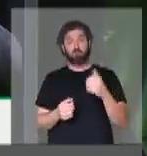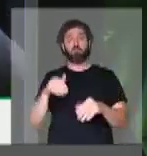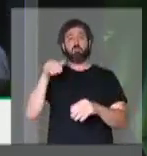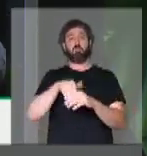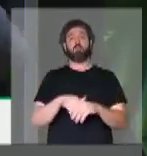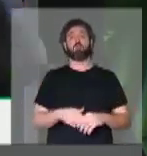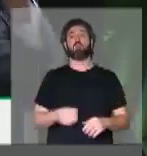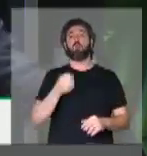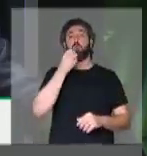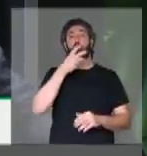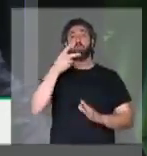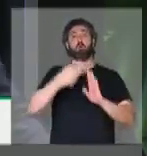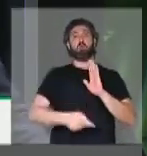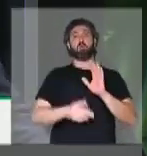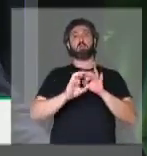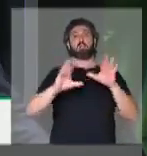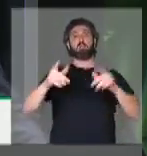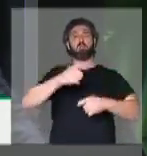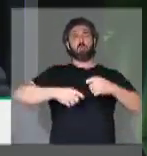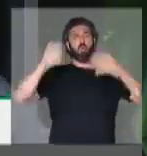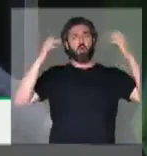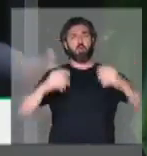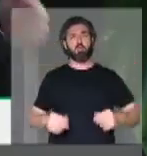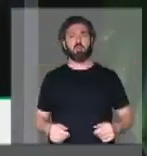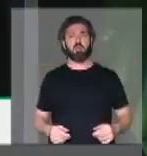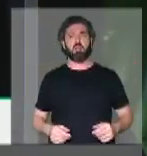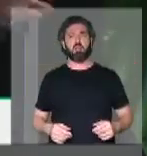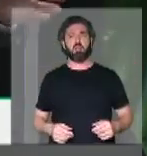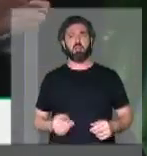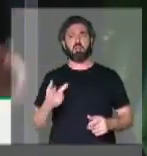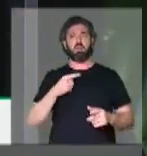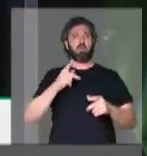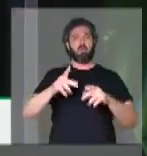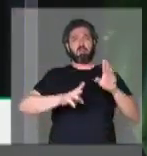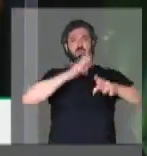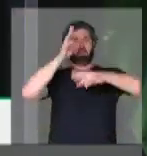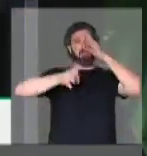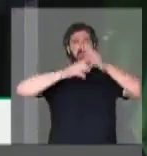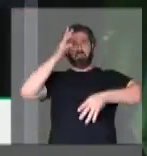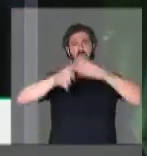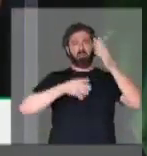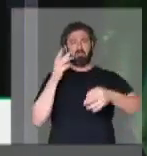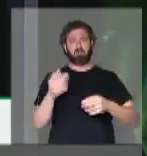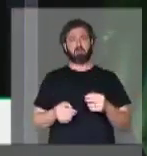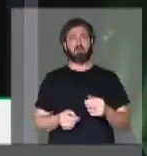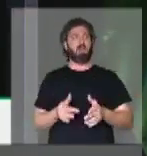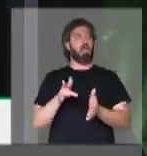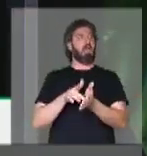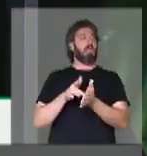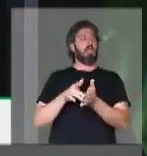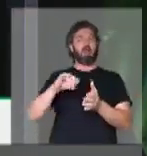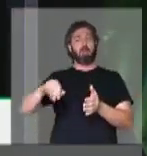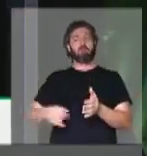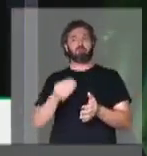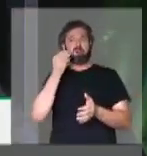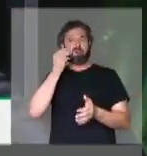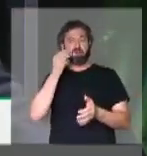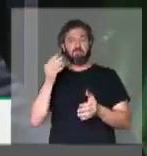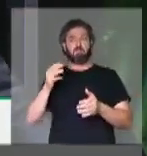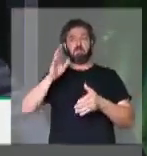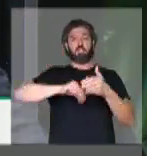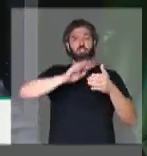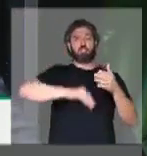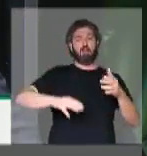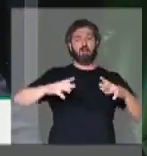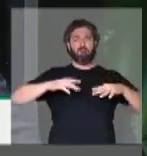para votar um bom projeto de liberdade econômica e não remendo um arremedo que tenta aproveitar para tirar